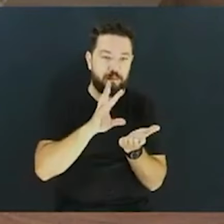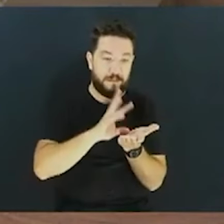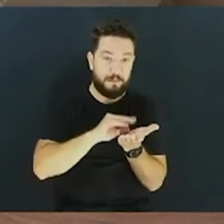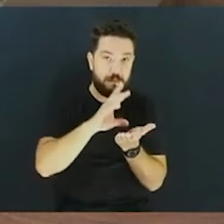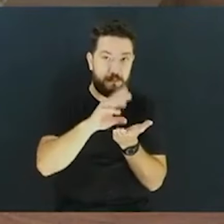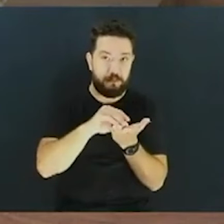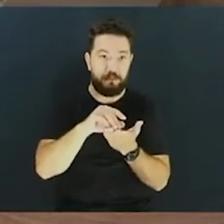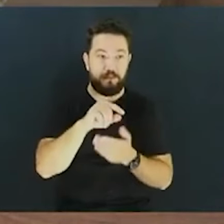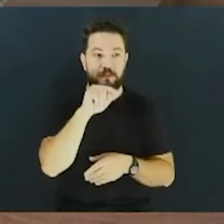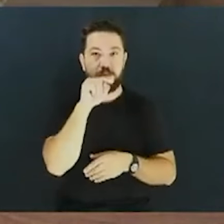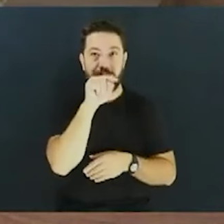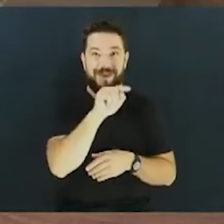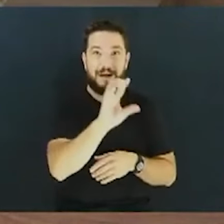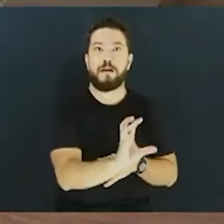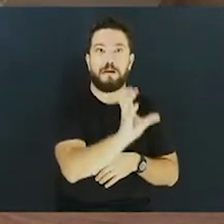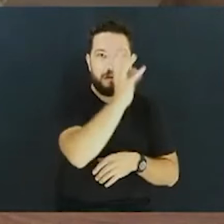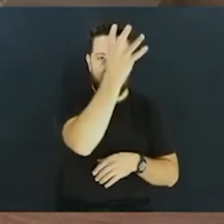mapeamento, encontrado